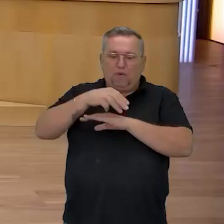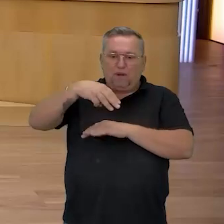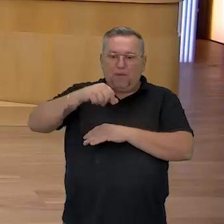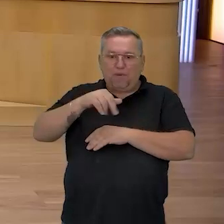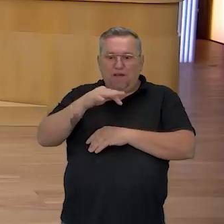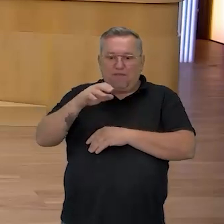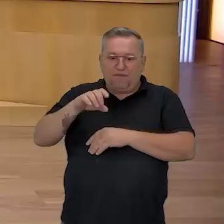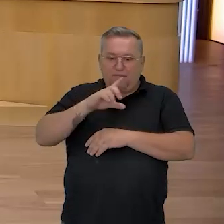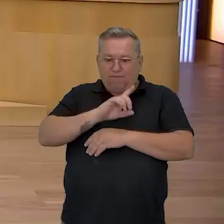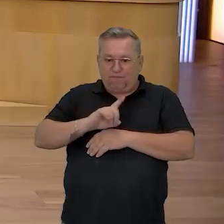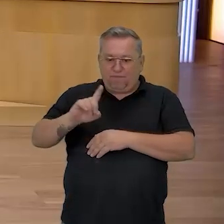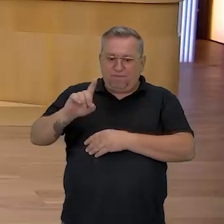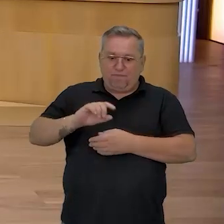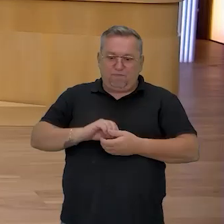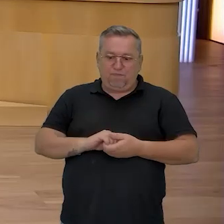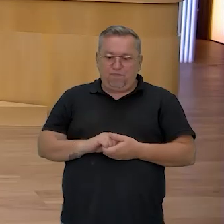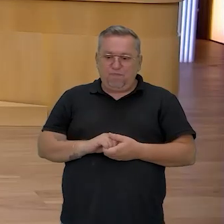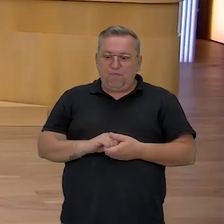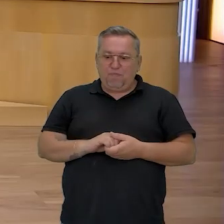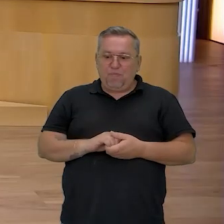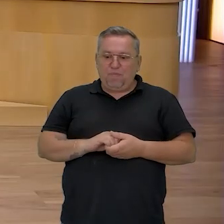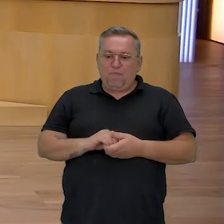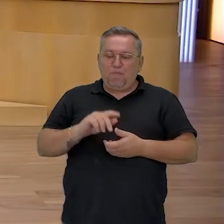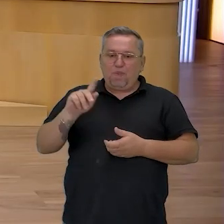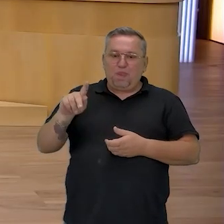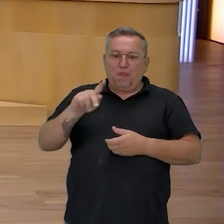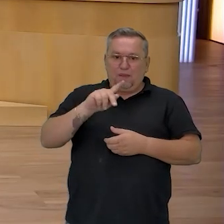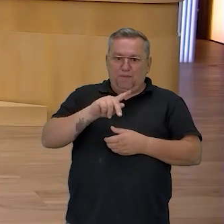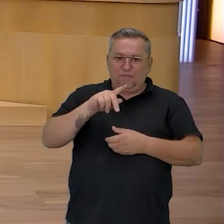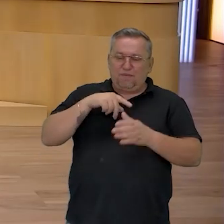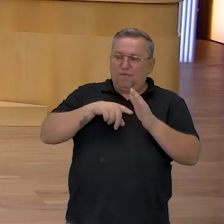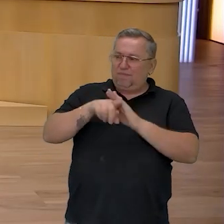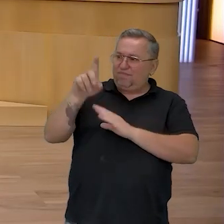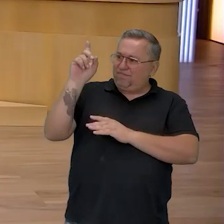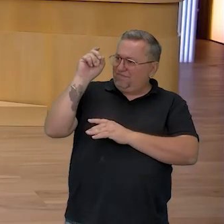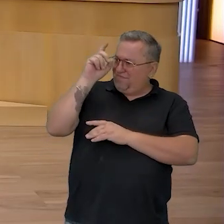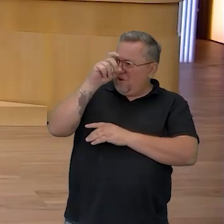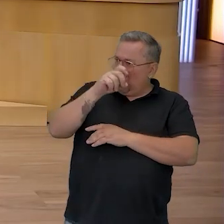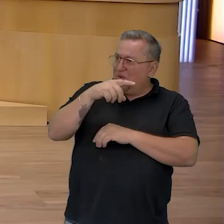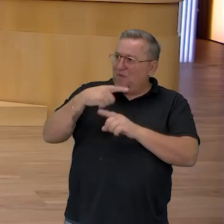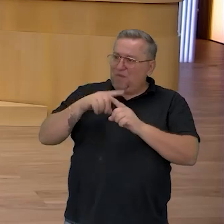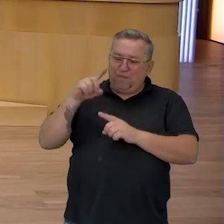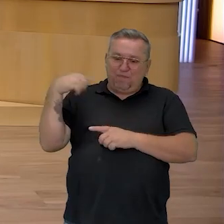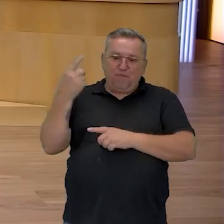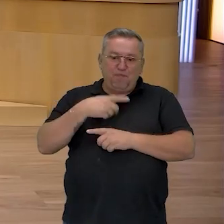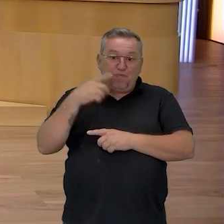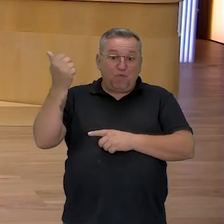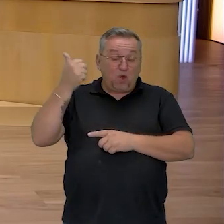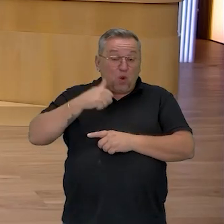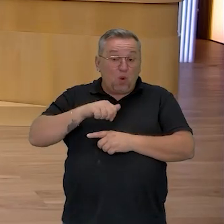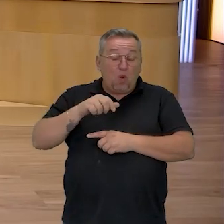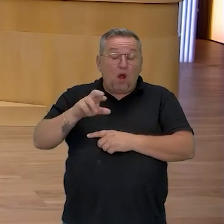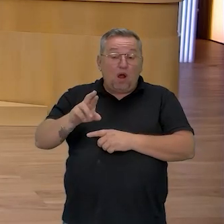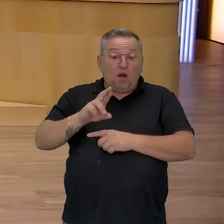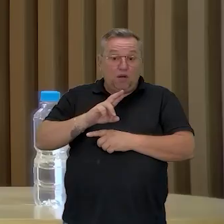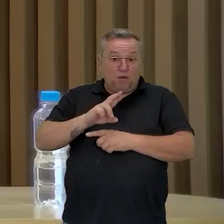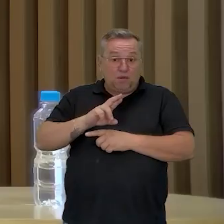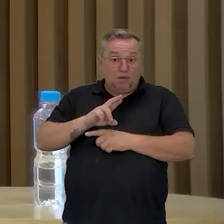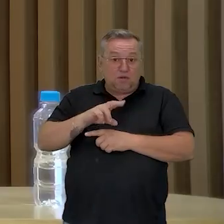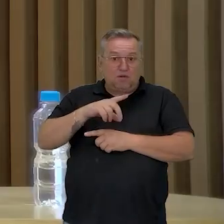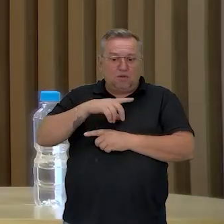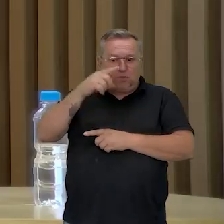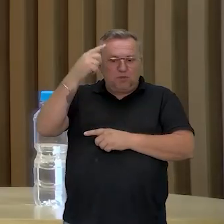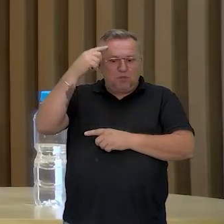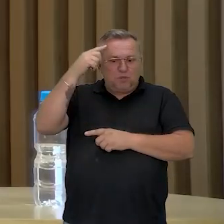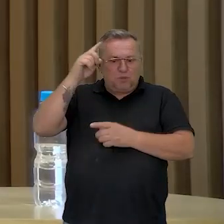com saudade dela. Fala para nós, Mafê. Ô, professor Alcides, que pergunta difícil. Porque, assim, para a gente conseguir elaborar uma resposta, a gente tem que pensar